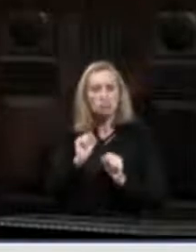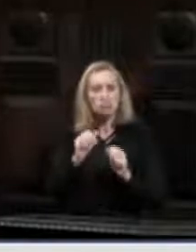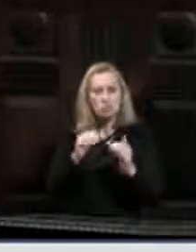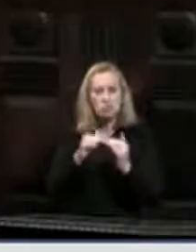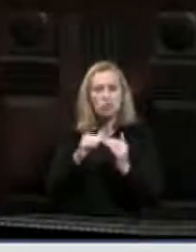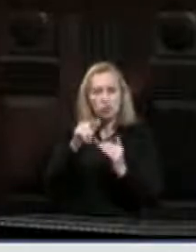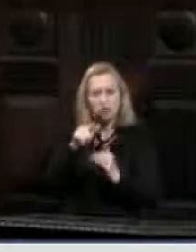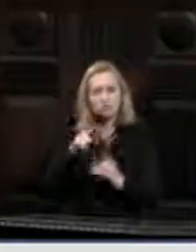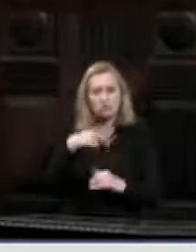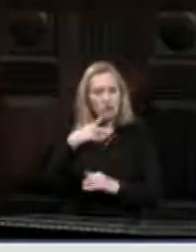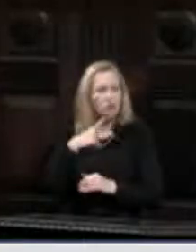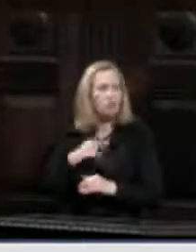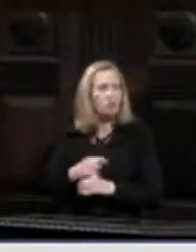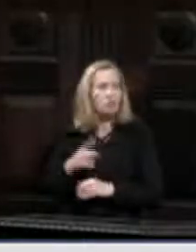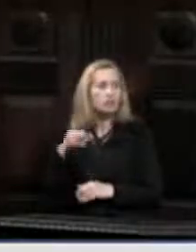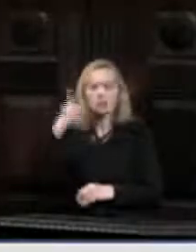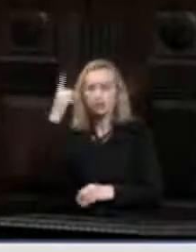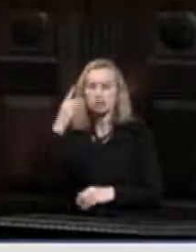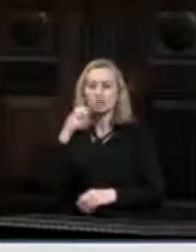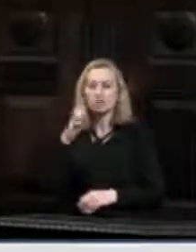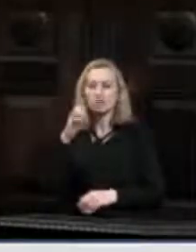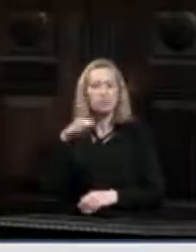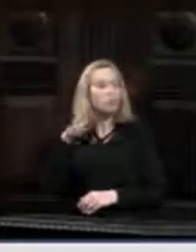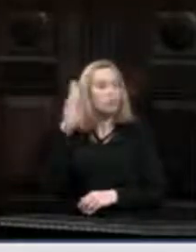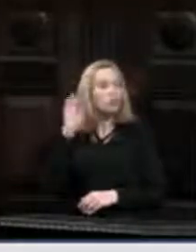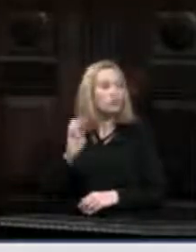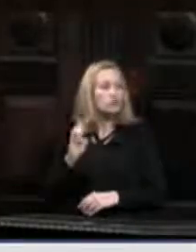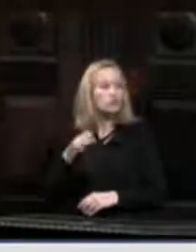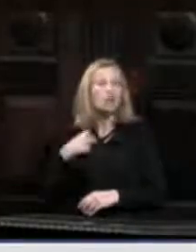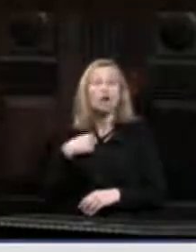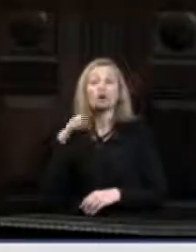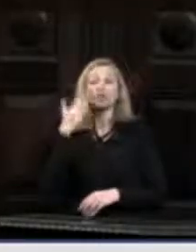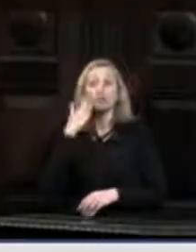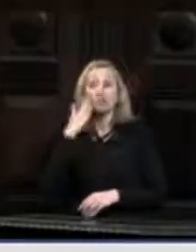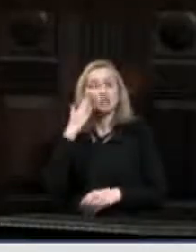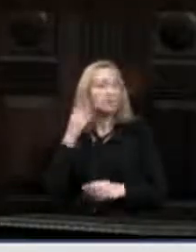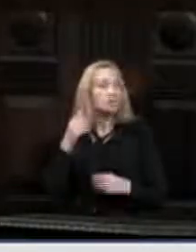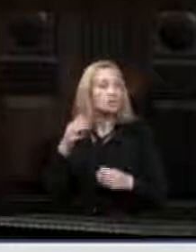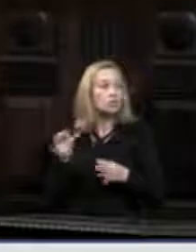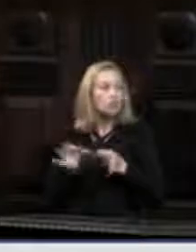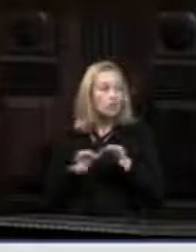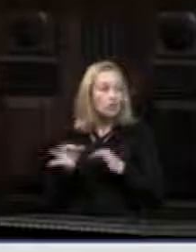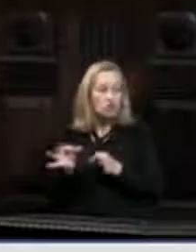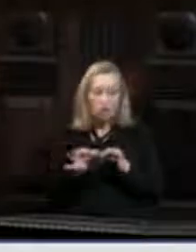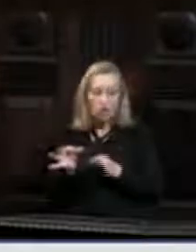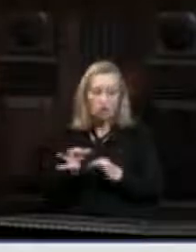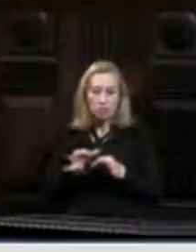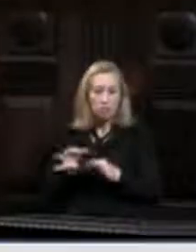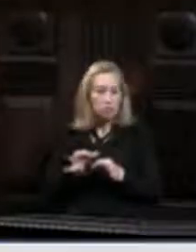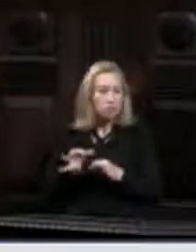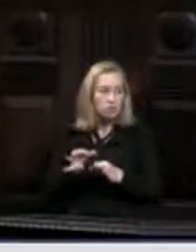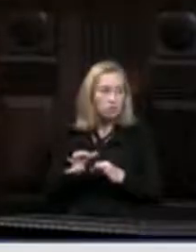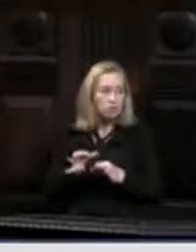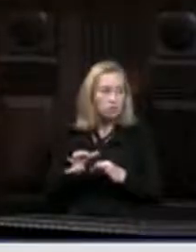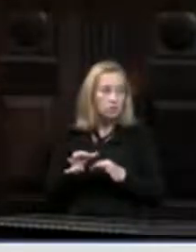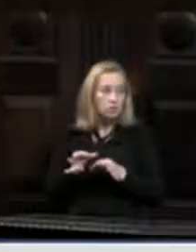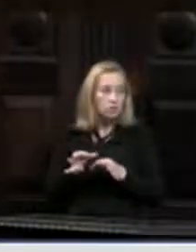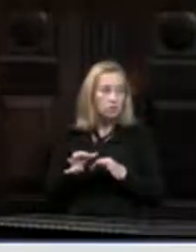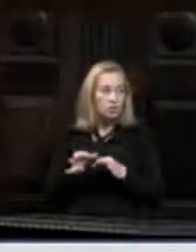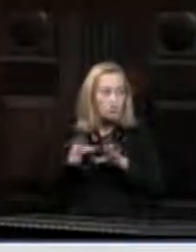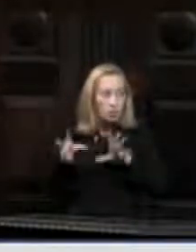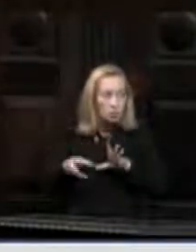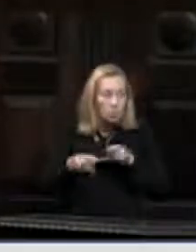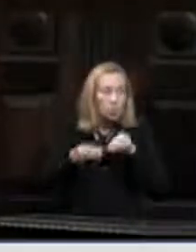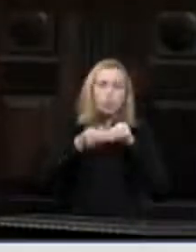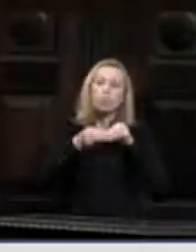aí conversei com o deputado Conte, e eu estou entendendo que o projeto, de alguma forma, pelo menos parcialmente, incorpora